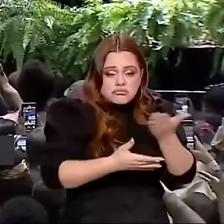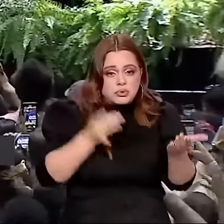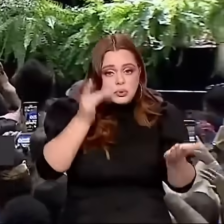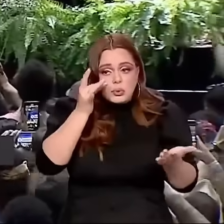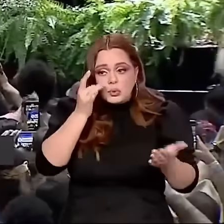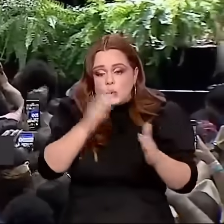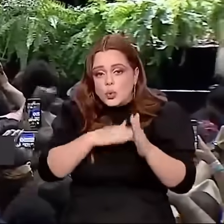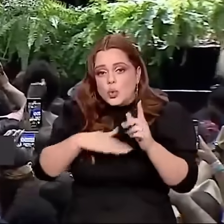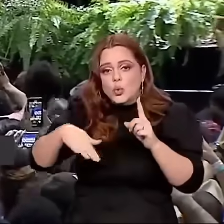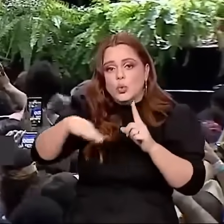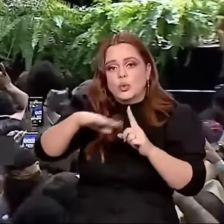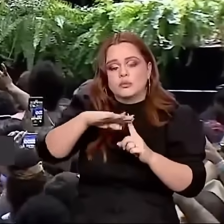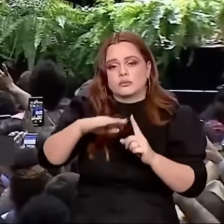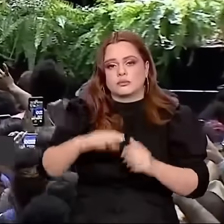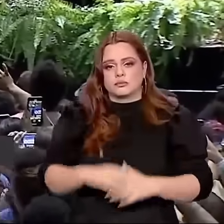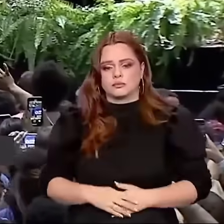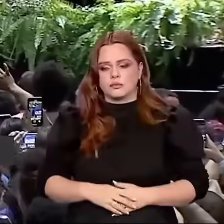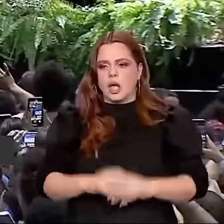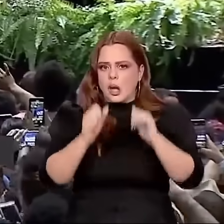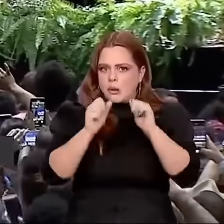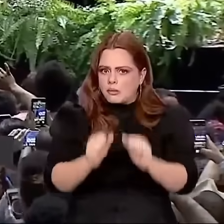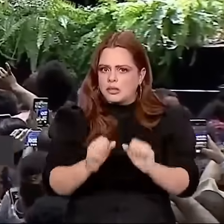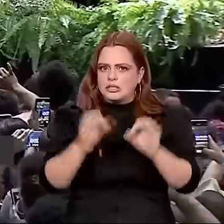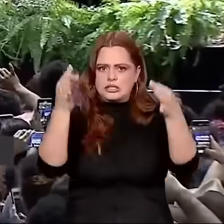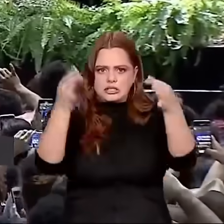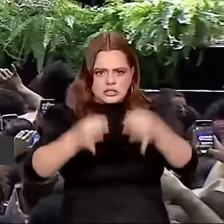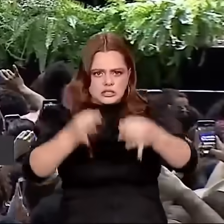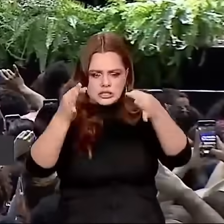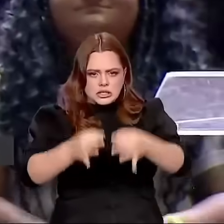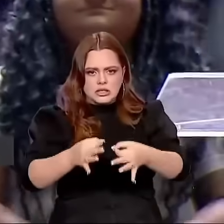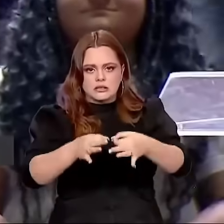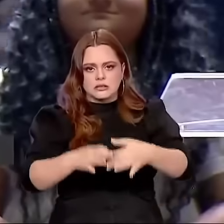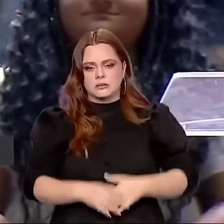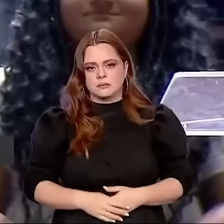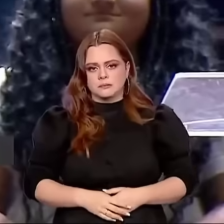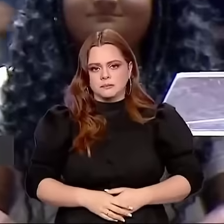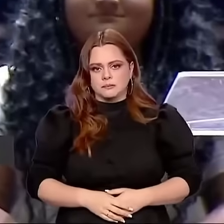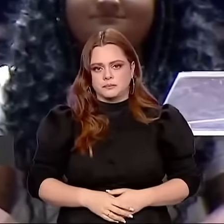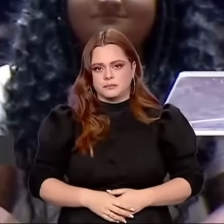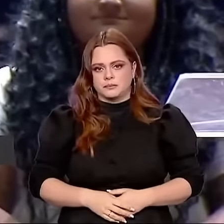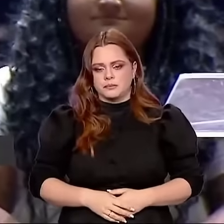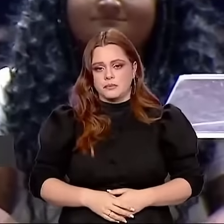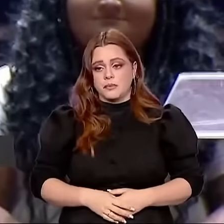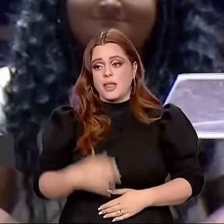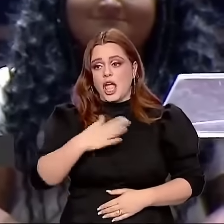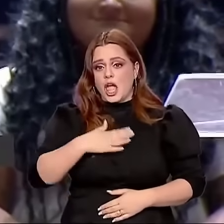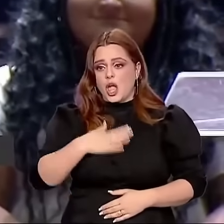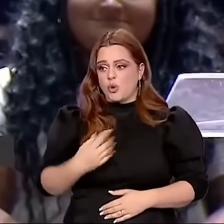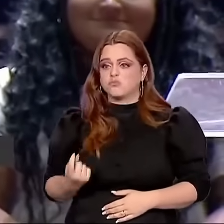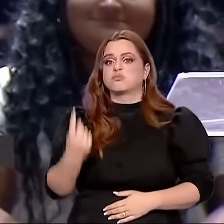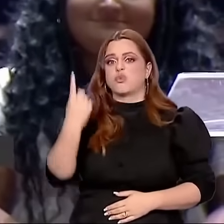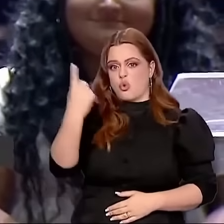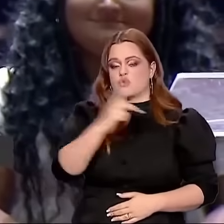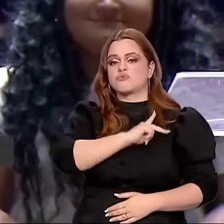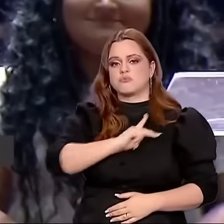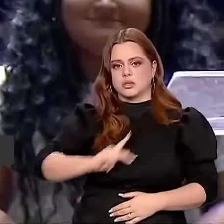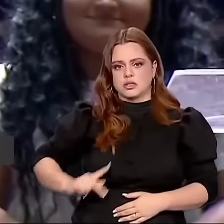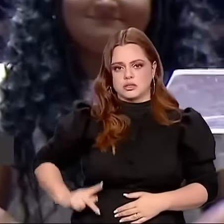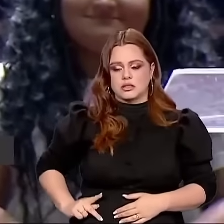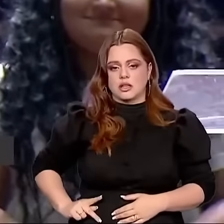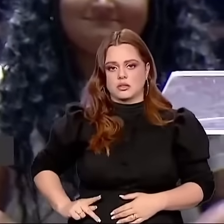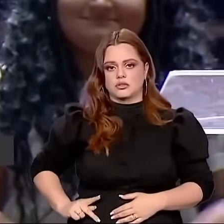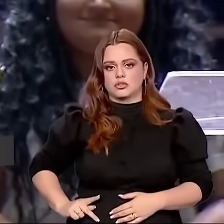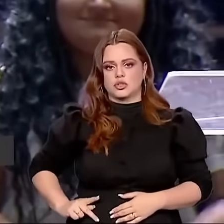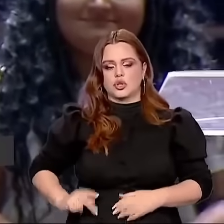E podem ficar certo, podem ficar certo. Eu fui o último presidente a participar